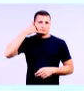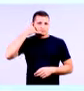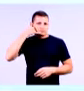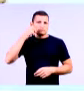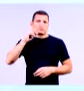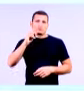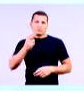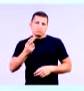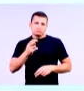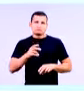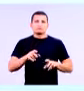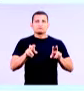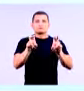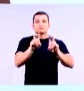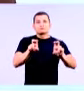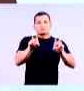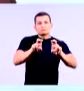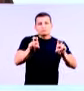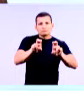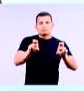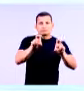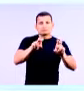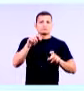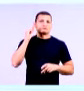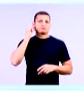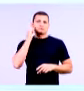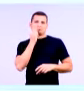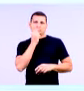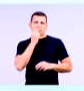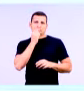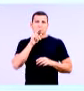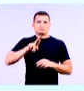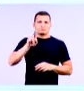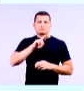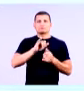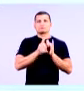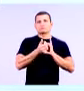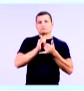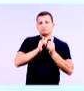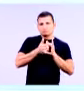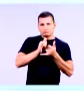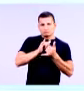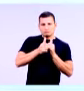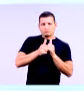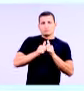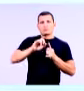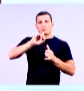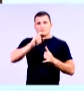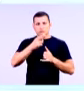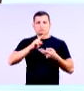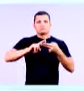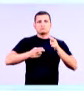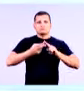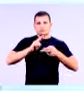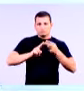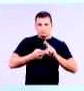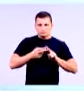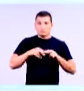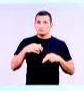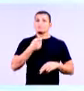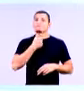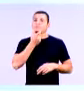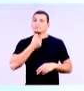computador usando um aplicativo como MSN ou Skype, ok? Então, voz significa telefonia,